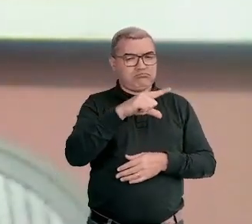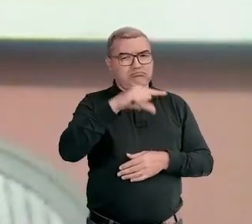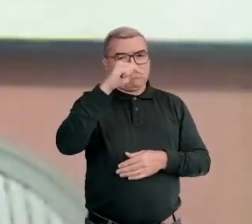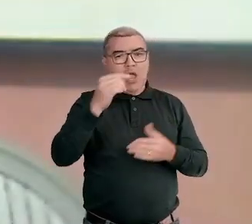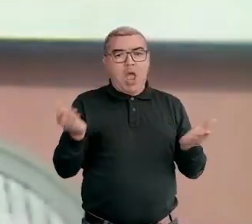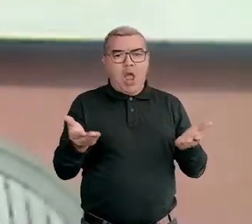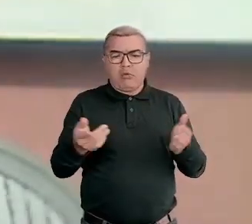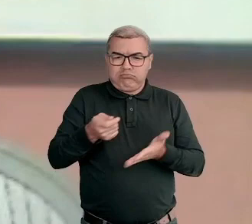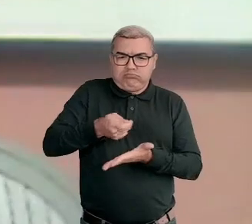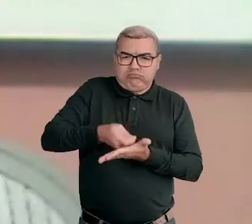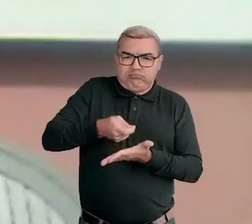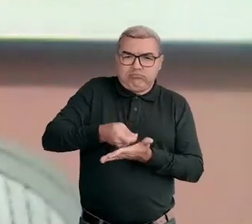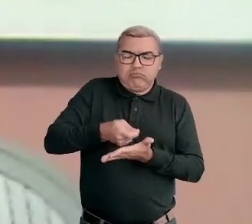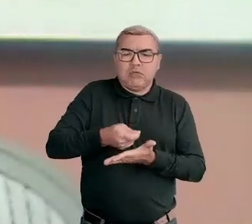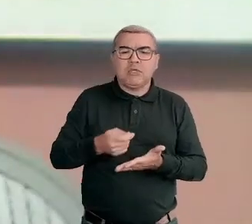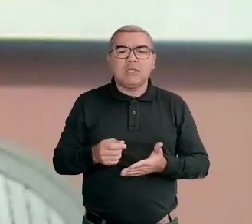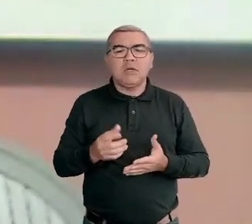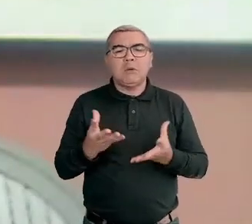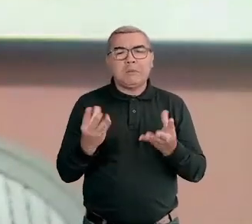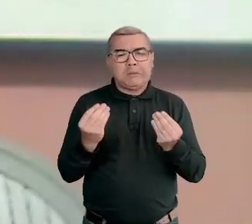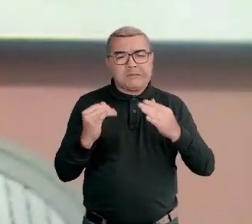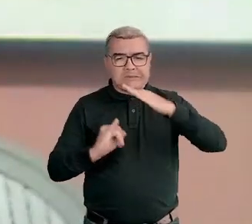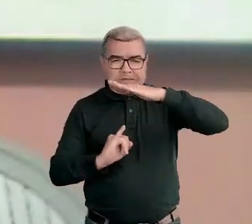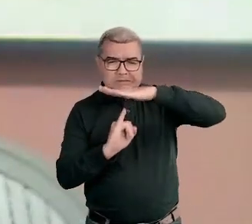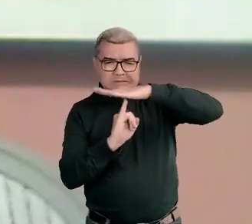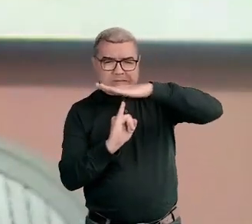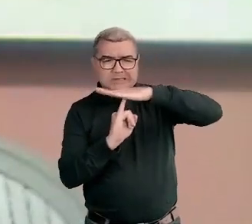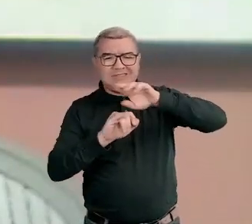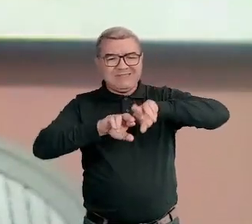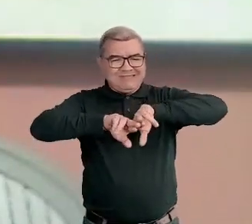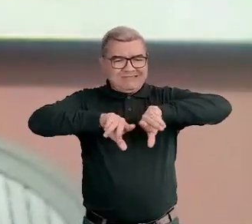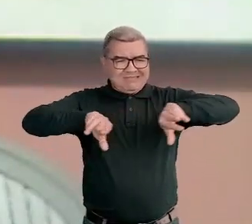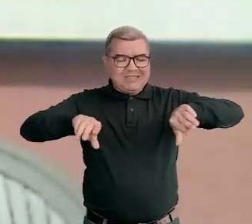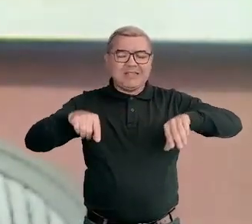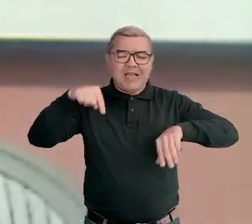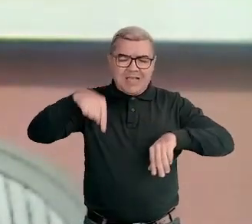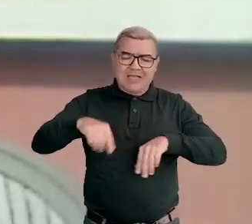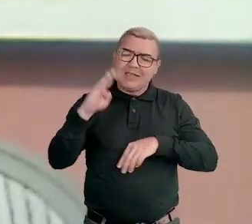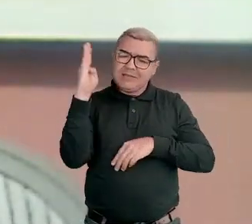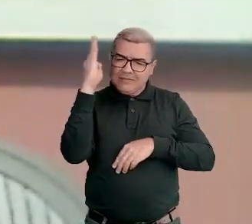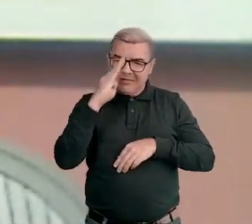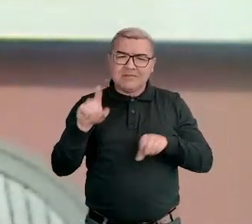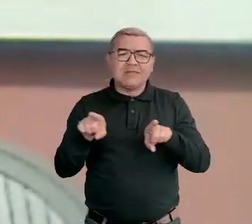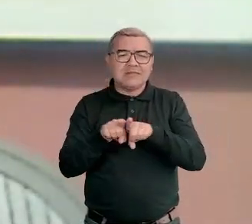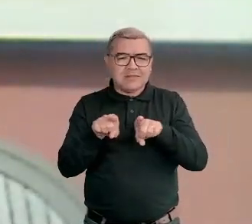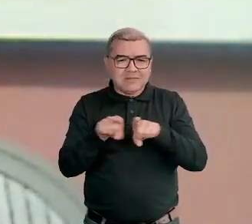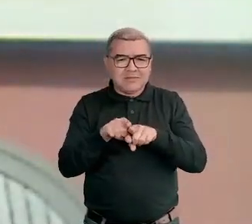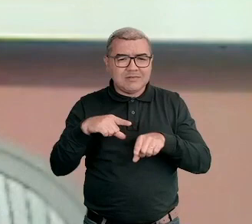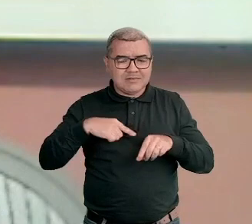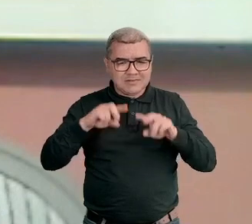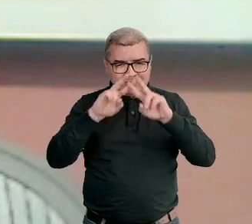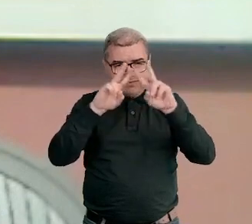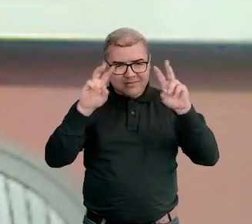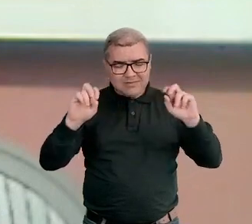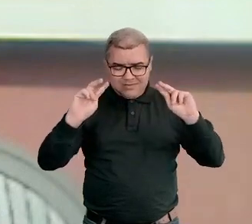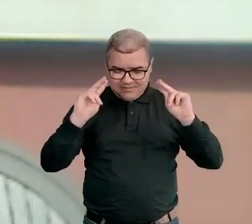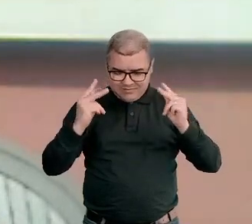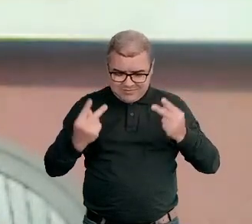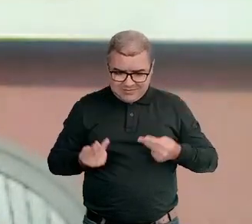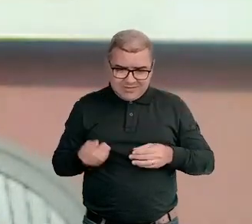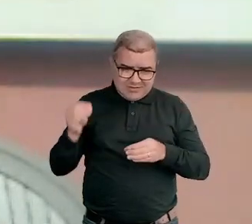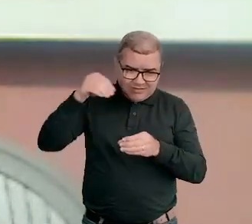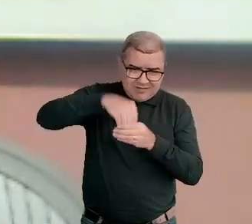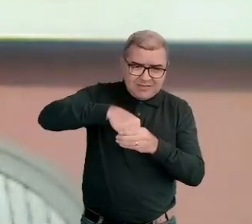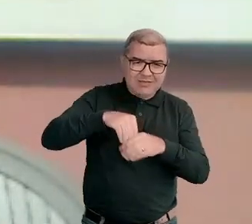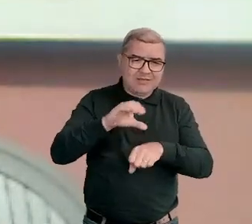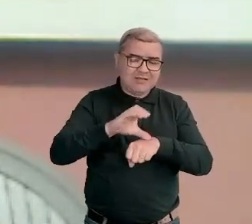uma enorme demanda e várias instituições, inclusive brasileiras, colocando essas competências nos seus